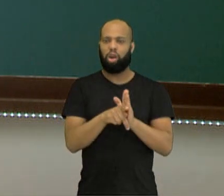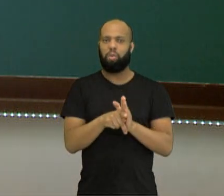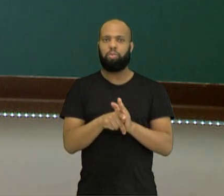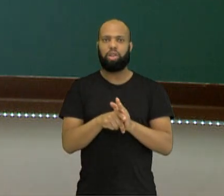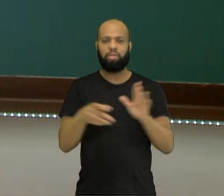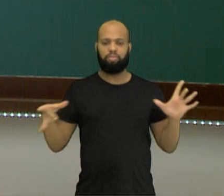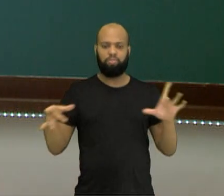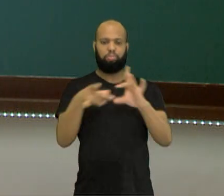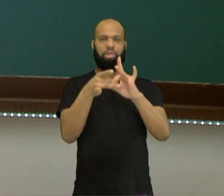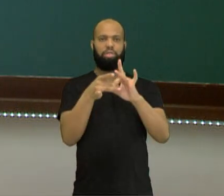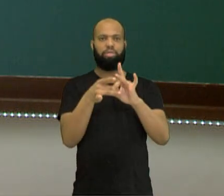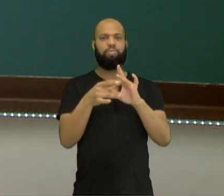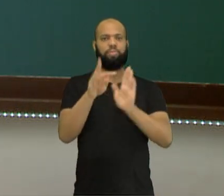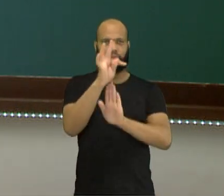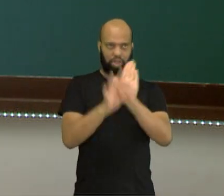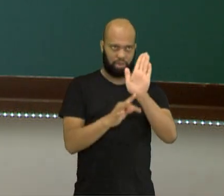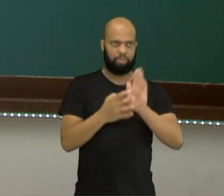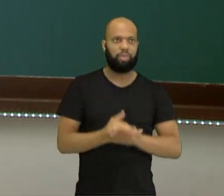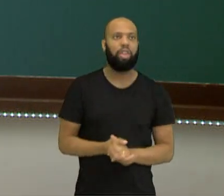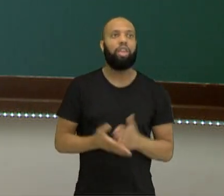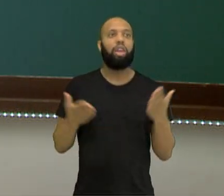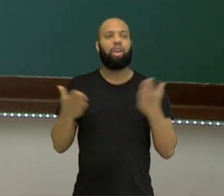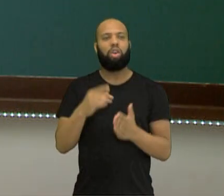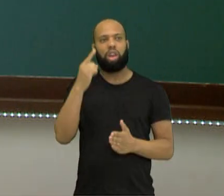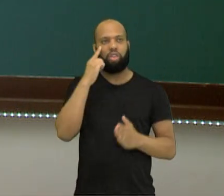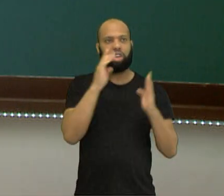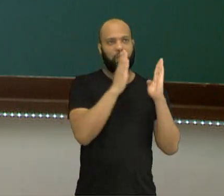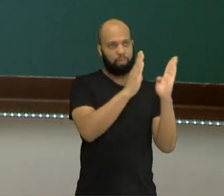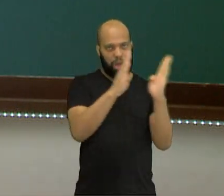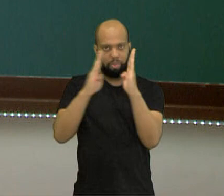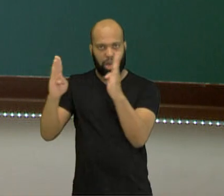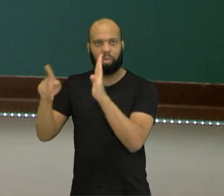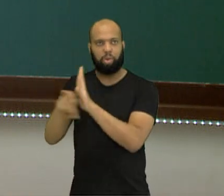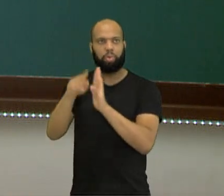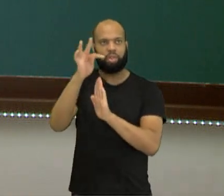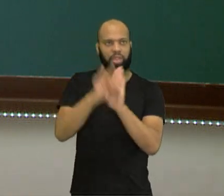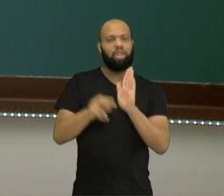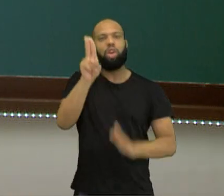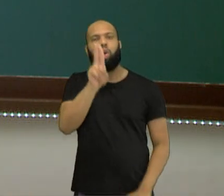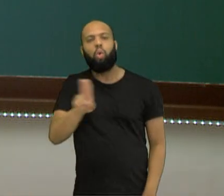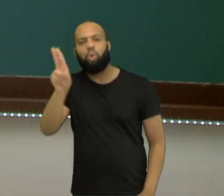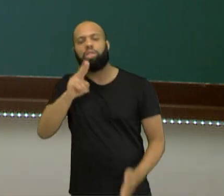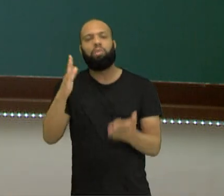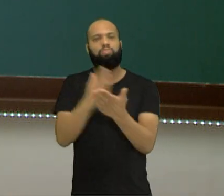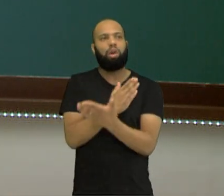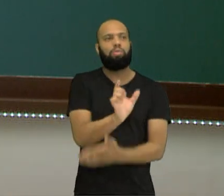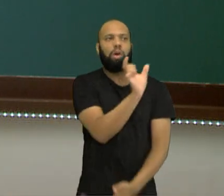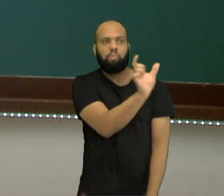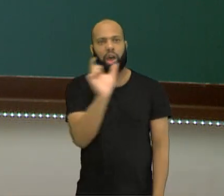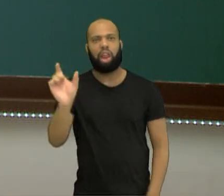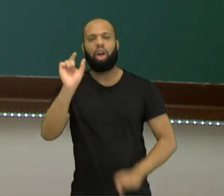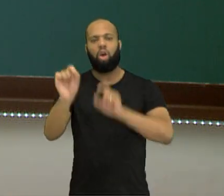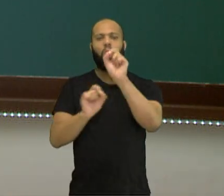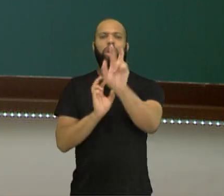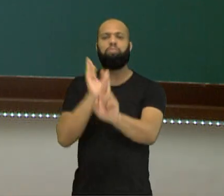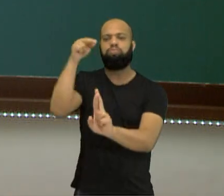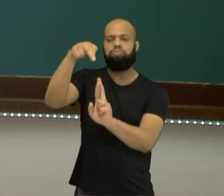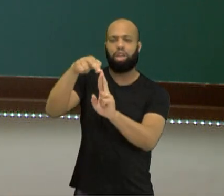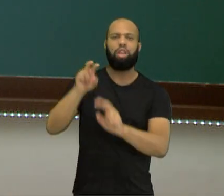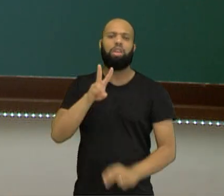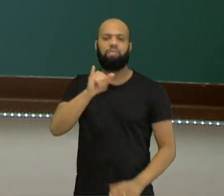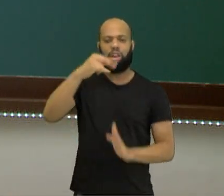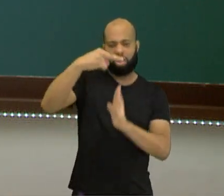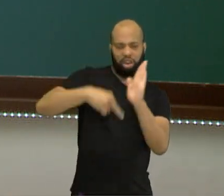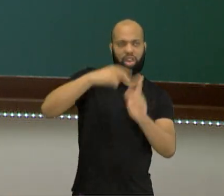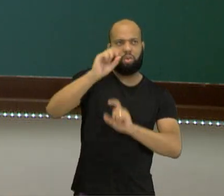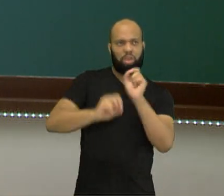da coesão textual. Vejam aqui a sequência textual, com o uso de algumas palavras, do que está fazendo referência. A gente vai ler um